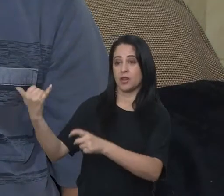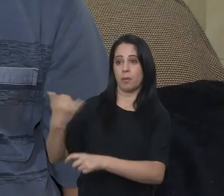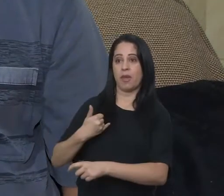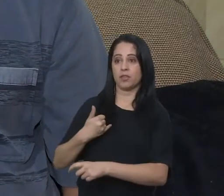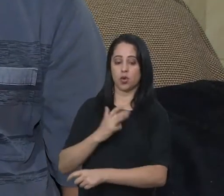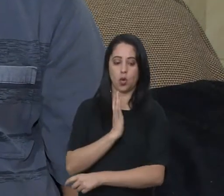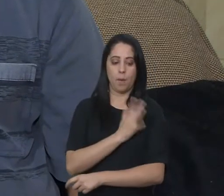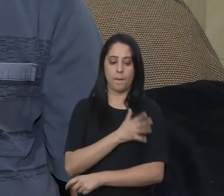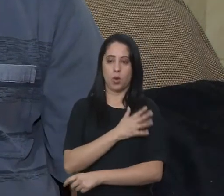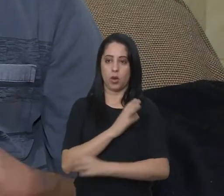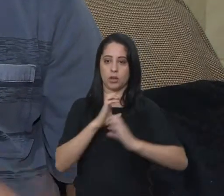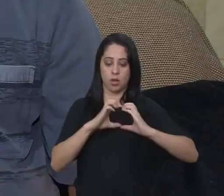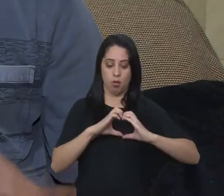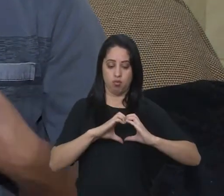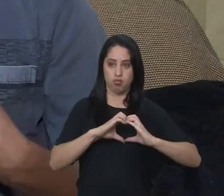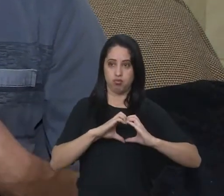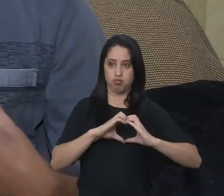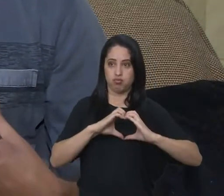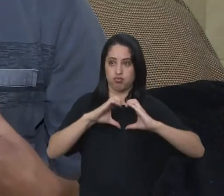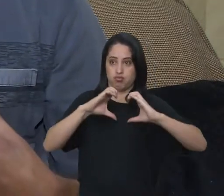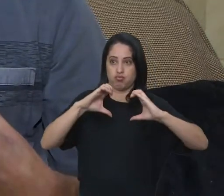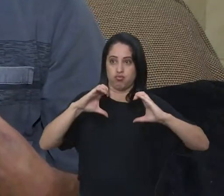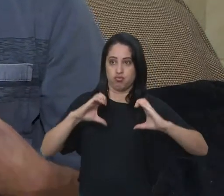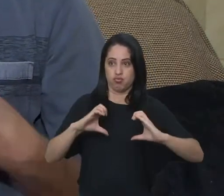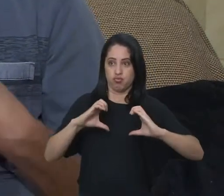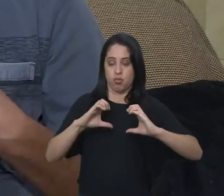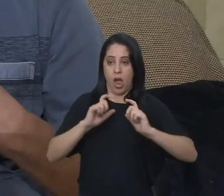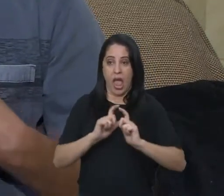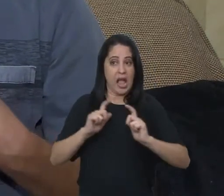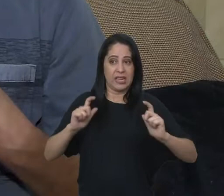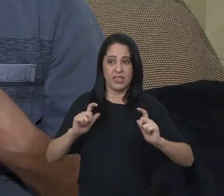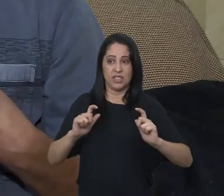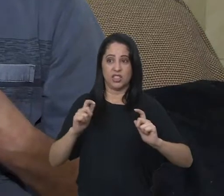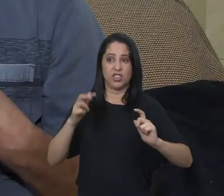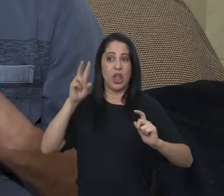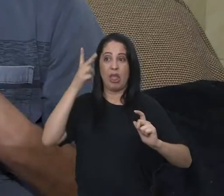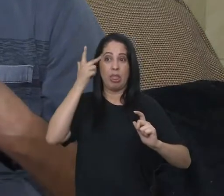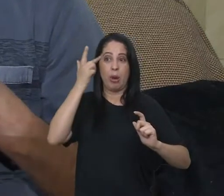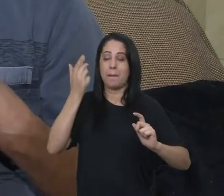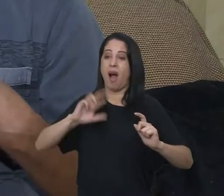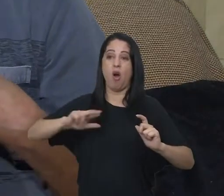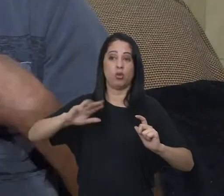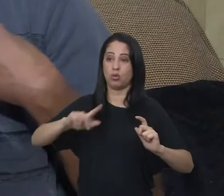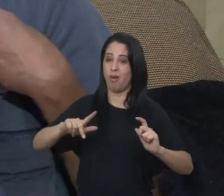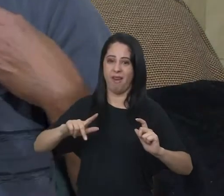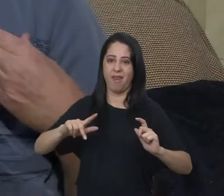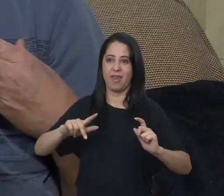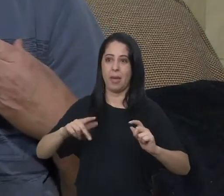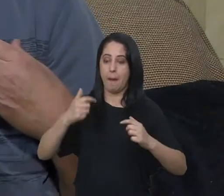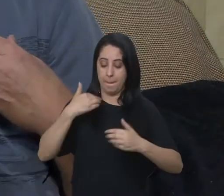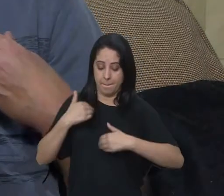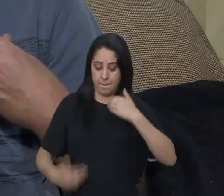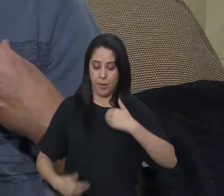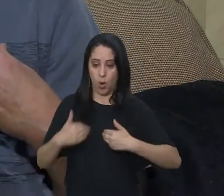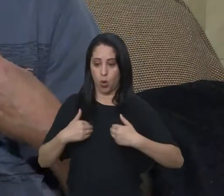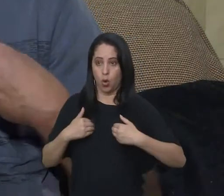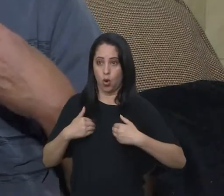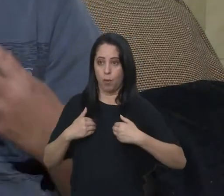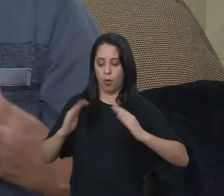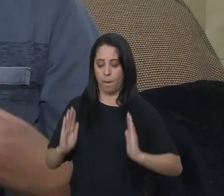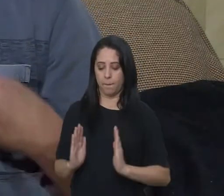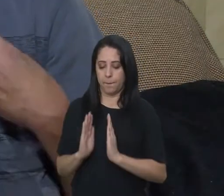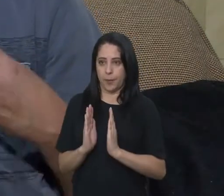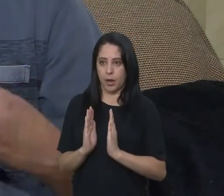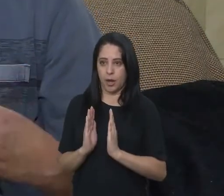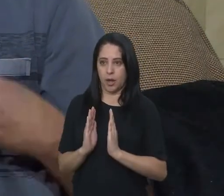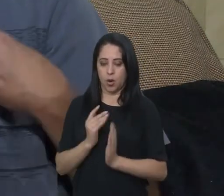coração grande pelo meu corpo, então não está um coração normal, ele está mesmo um coração grande, então ele precisa de